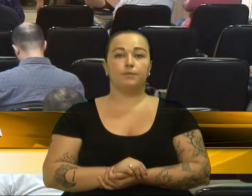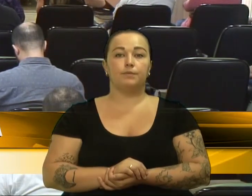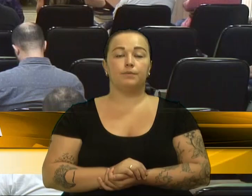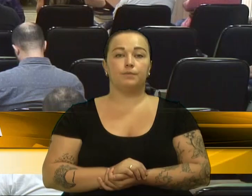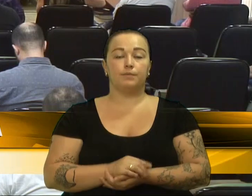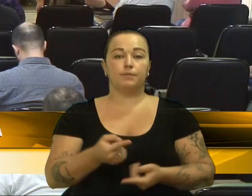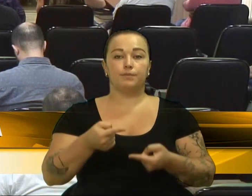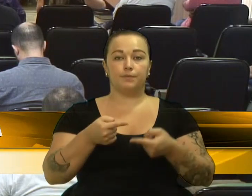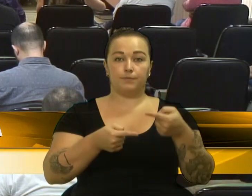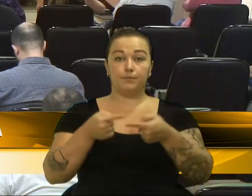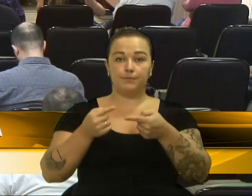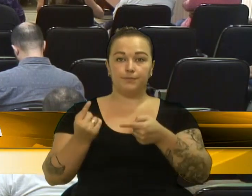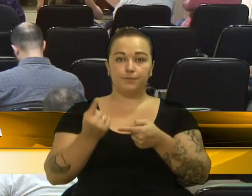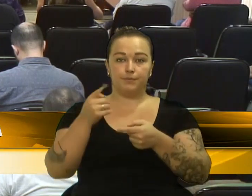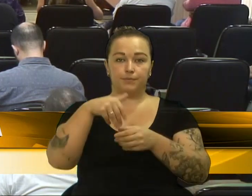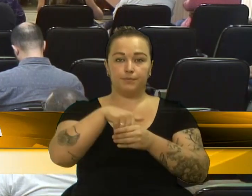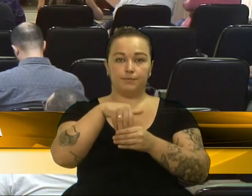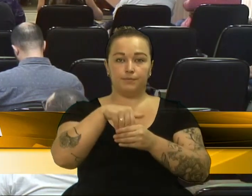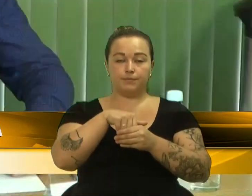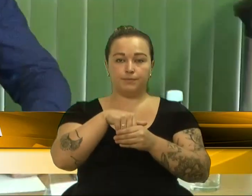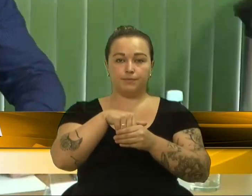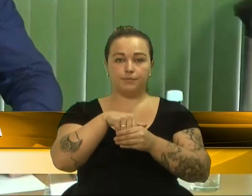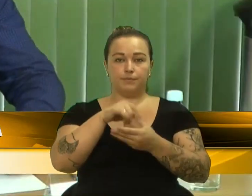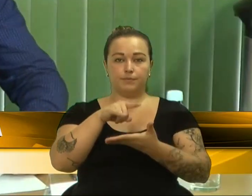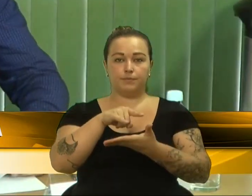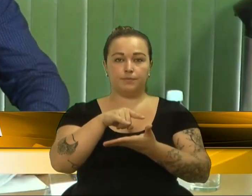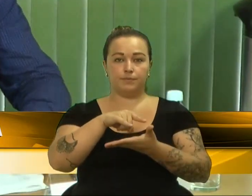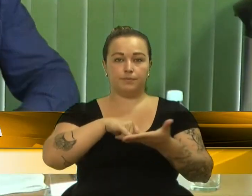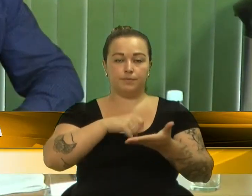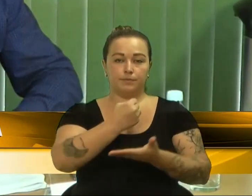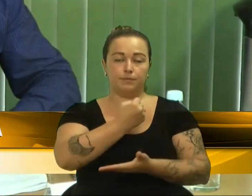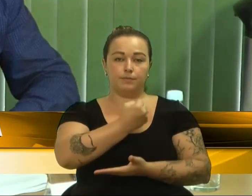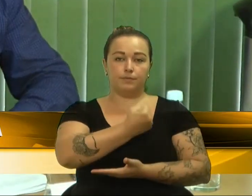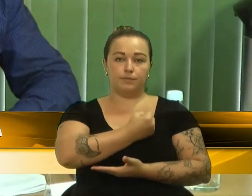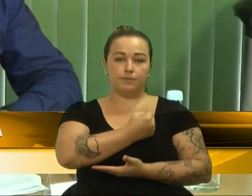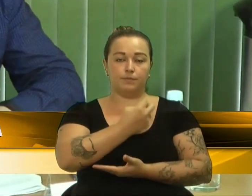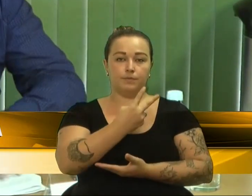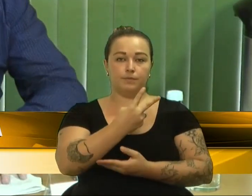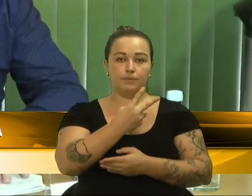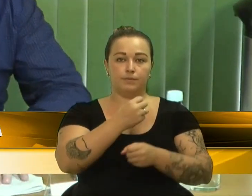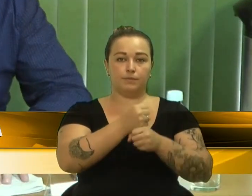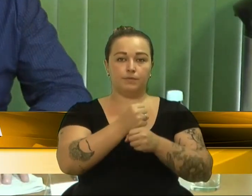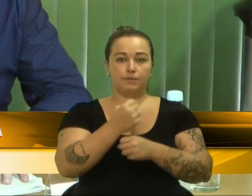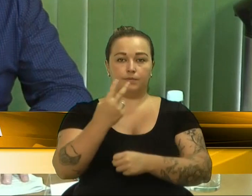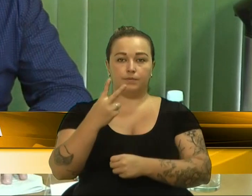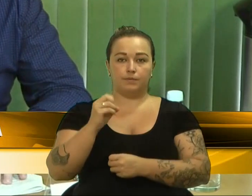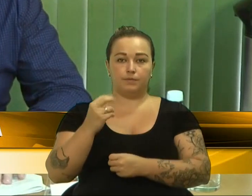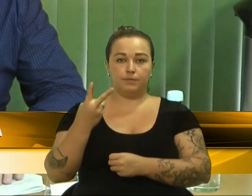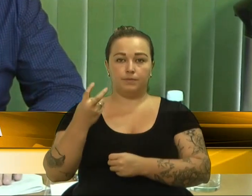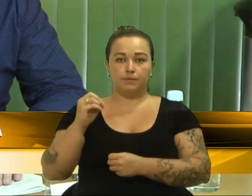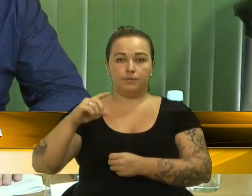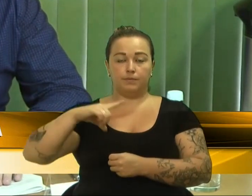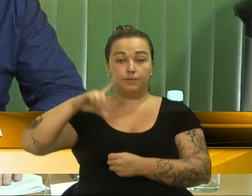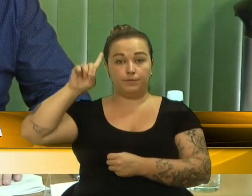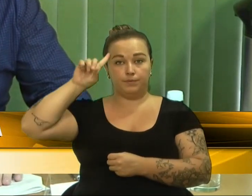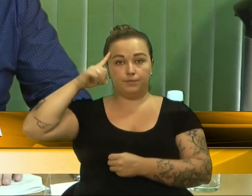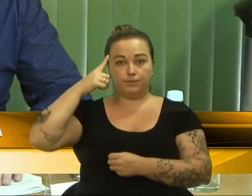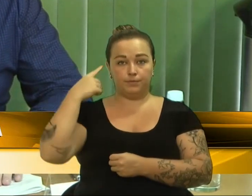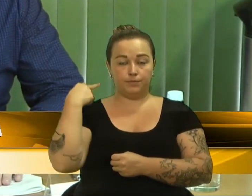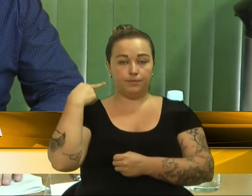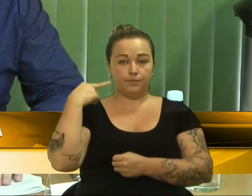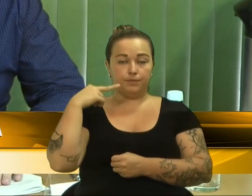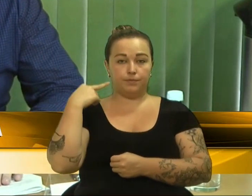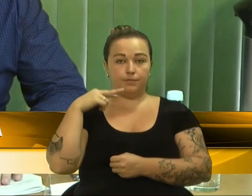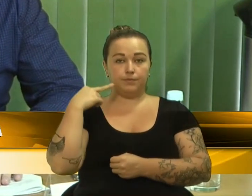Em discussão única e votação, o requerimento número 2 de 2020, de autoria do vereador Alberto Meneguzzi,